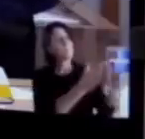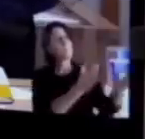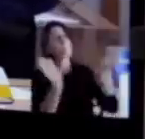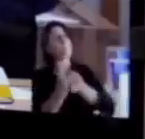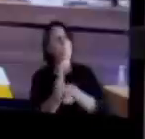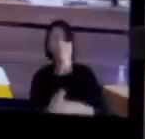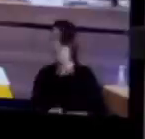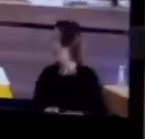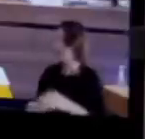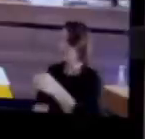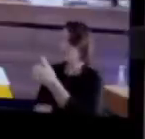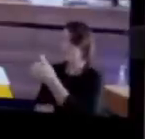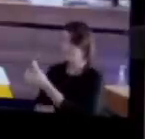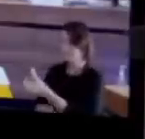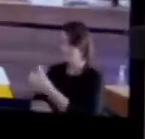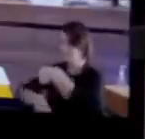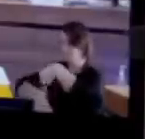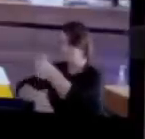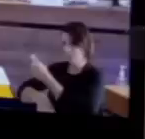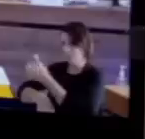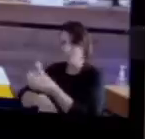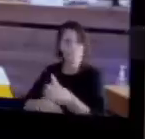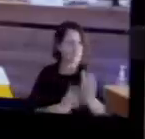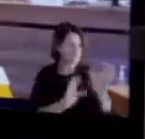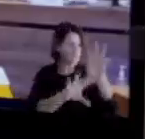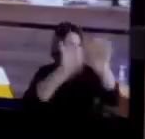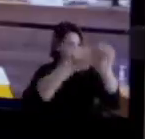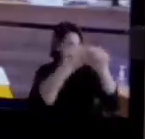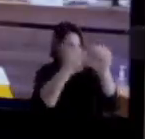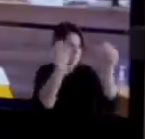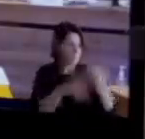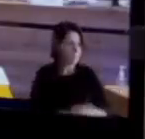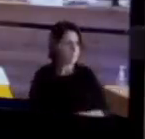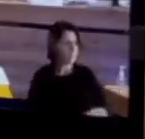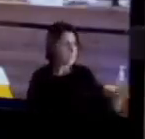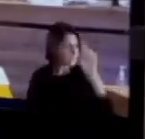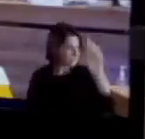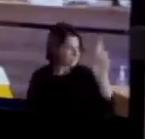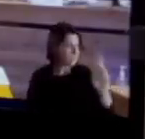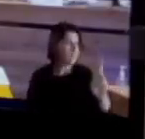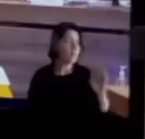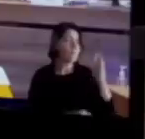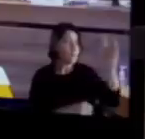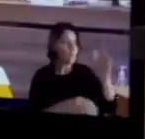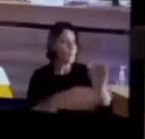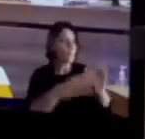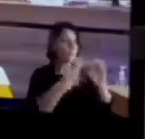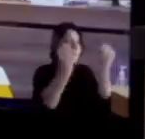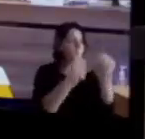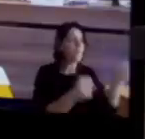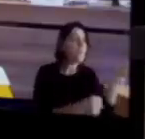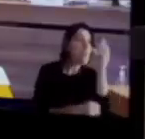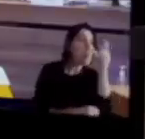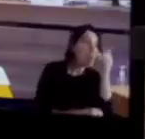volta das 16 horas então já destruição já estava feita então a senhora mesmo assim foi para o meio da galera não nós não sabíamos